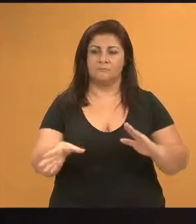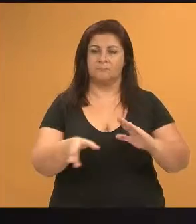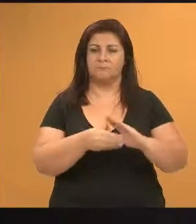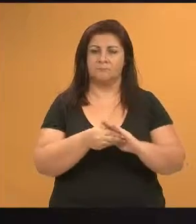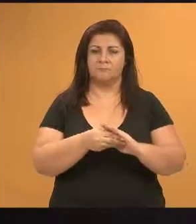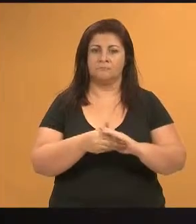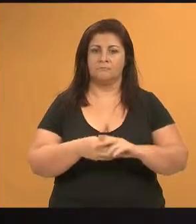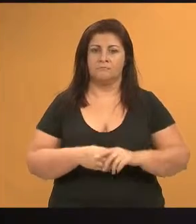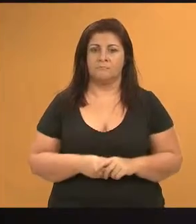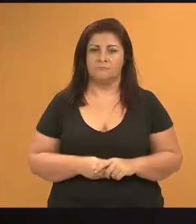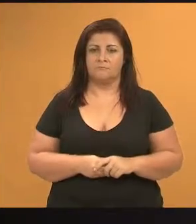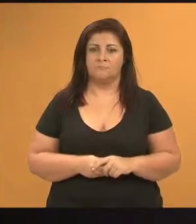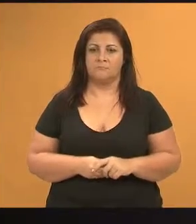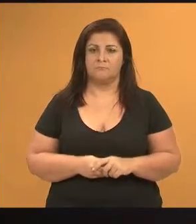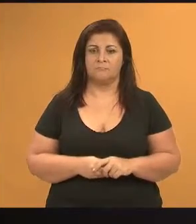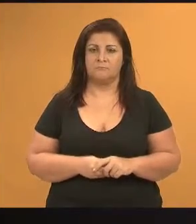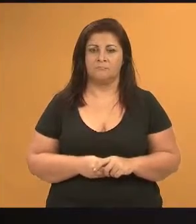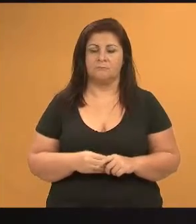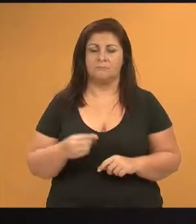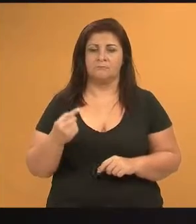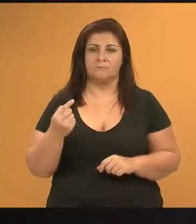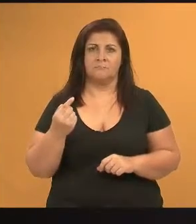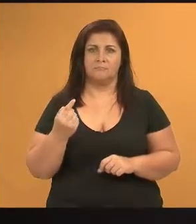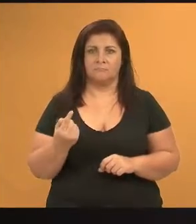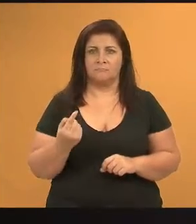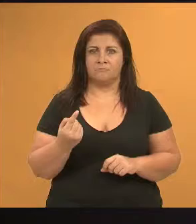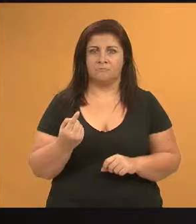de sair, sendo uma com,